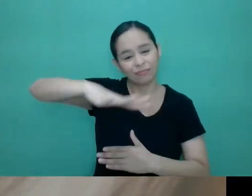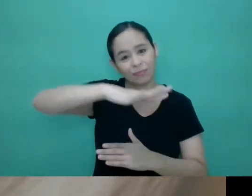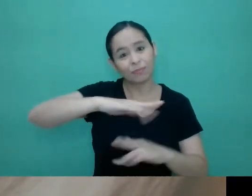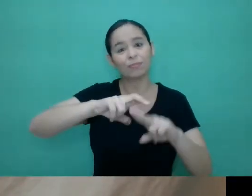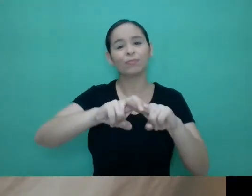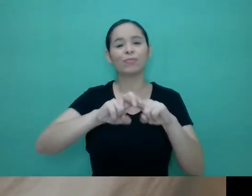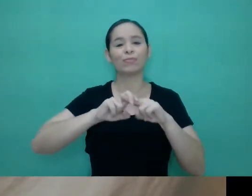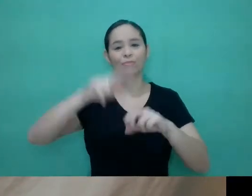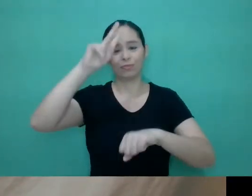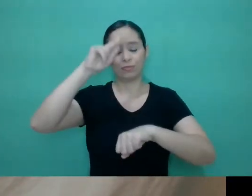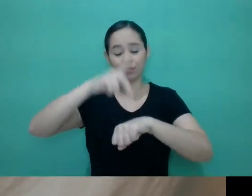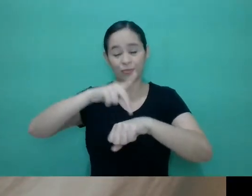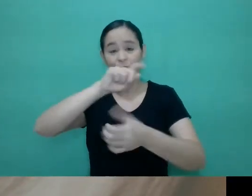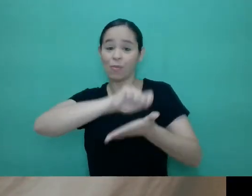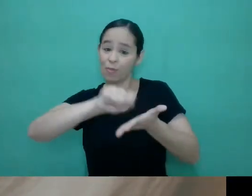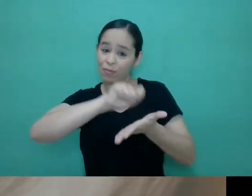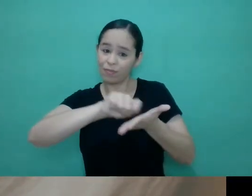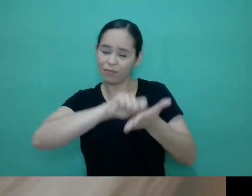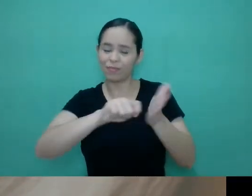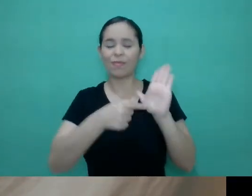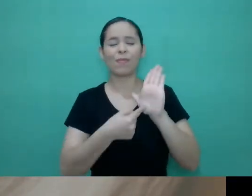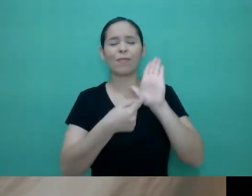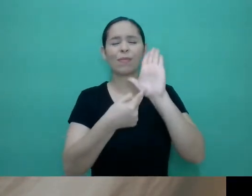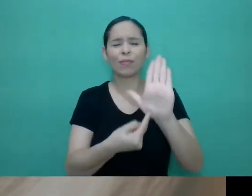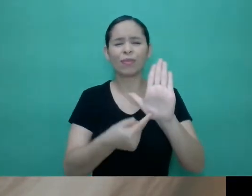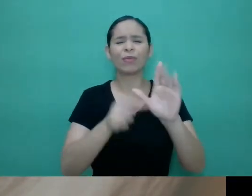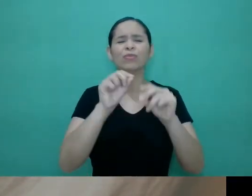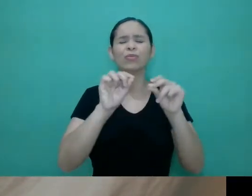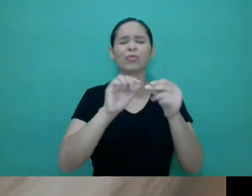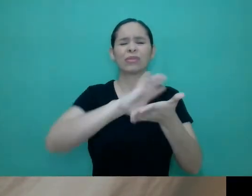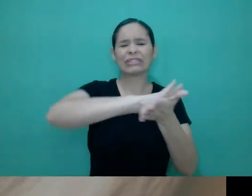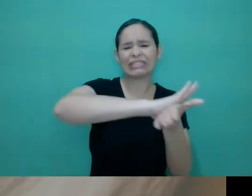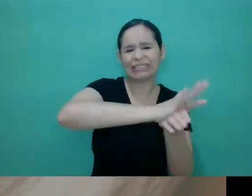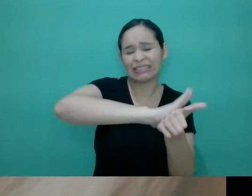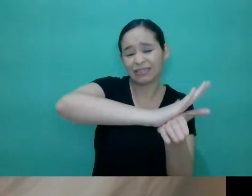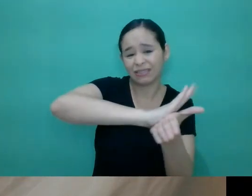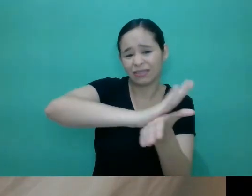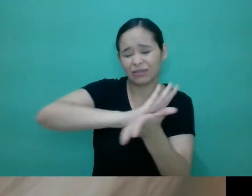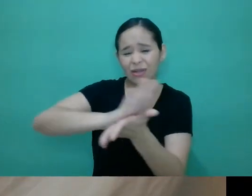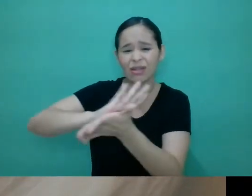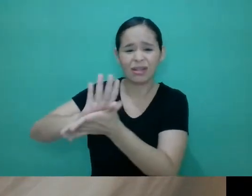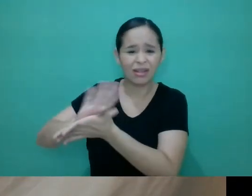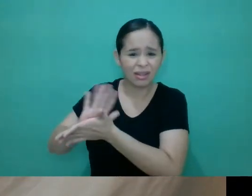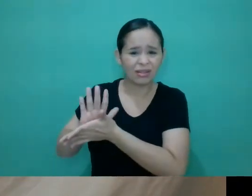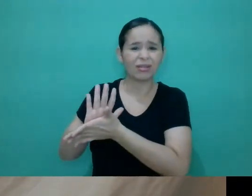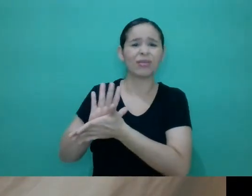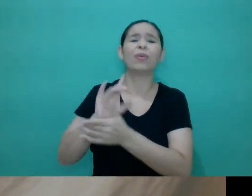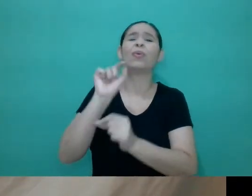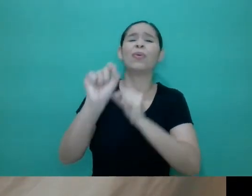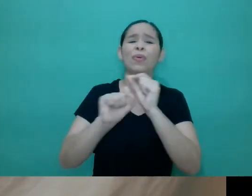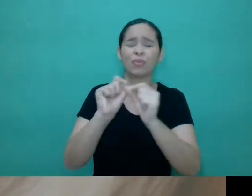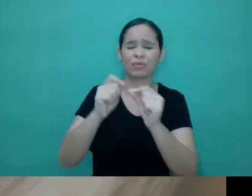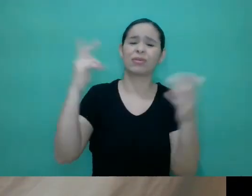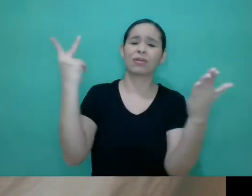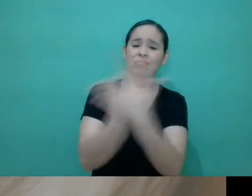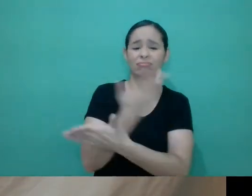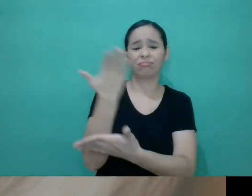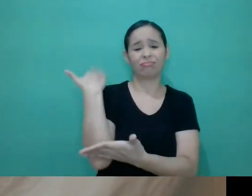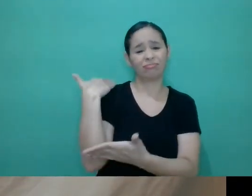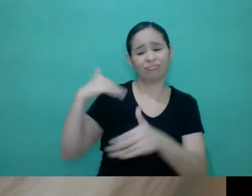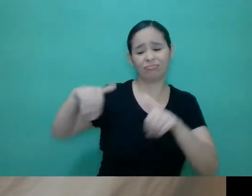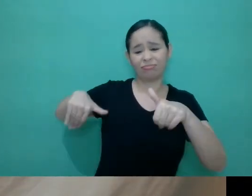expõe nesse texto o desastre social e econômico francês com a colônia, com a Guiana Francesa,